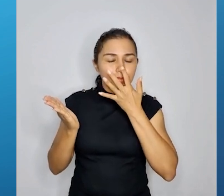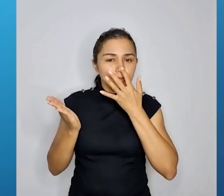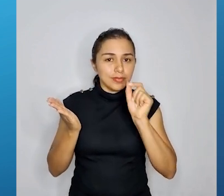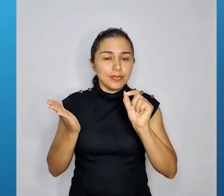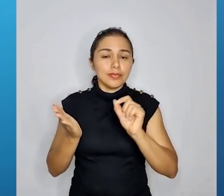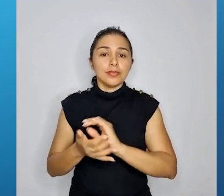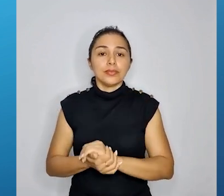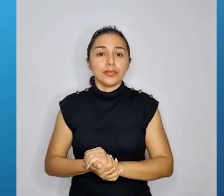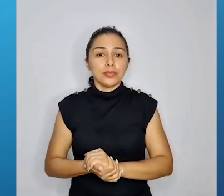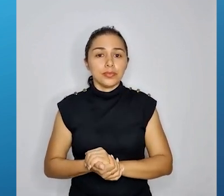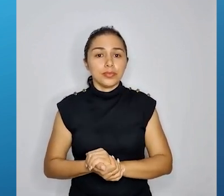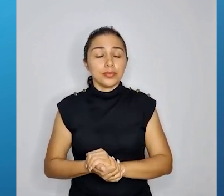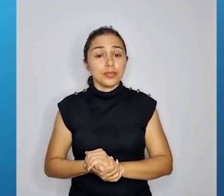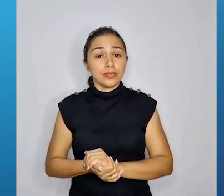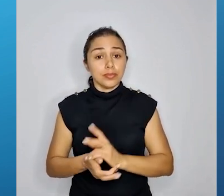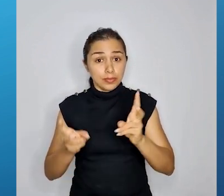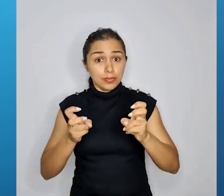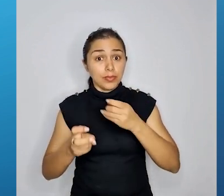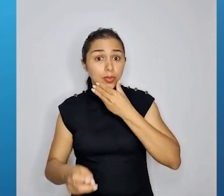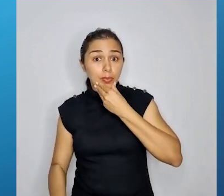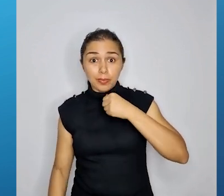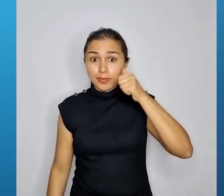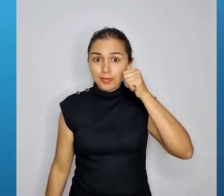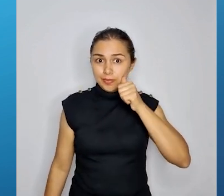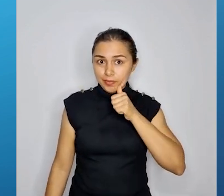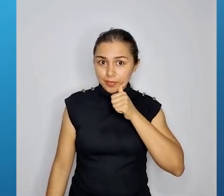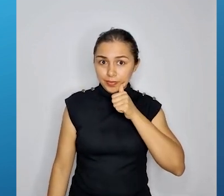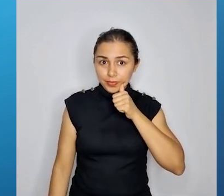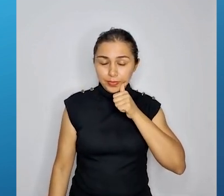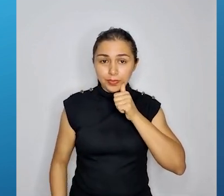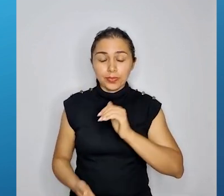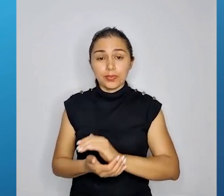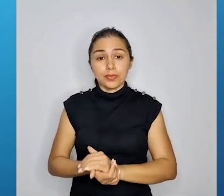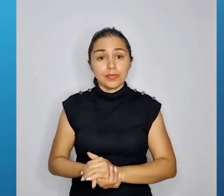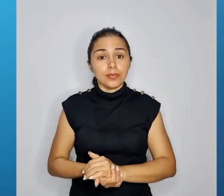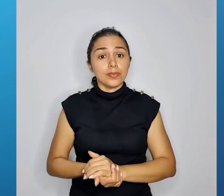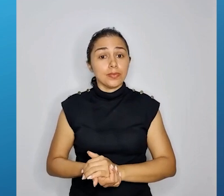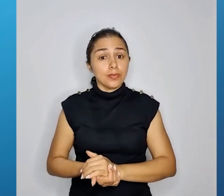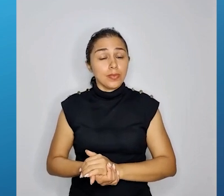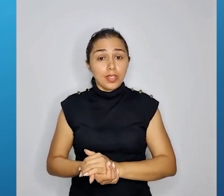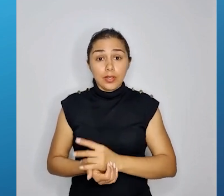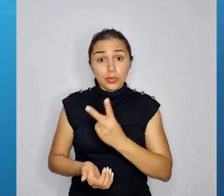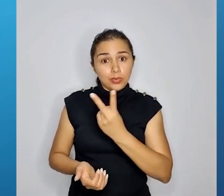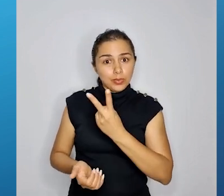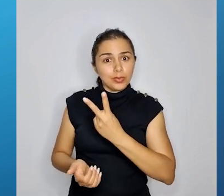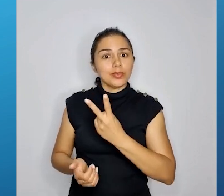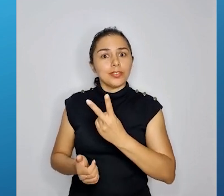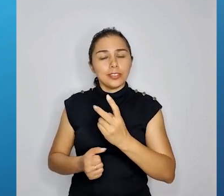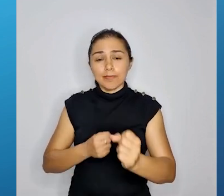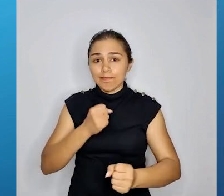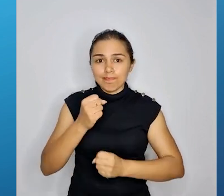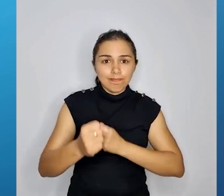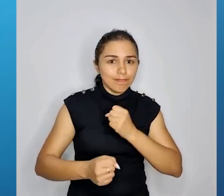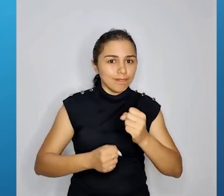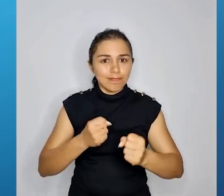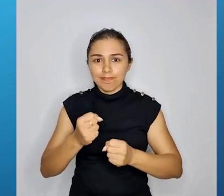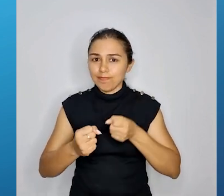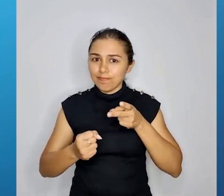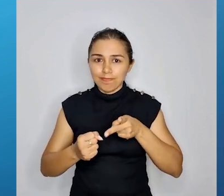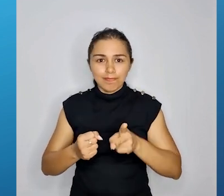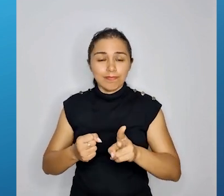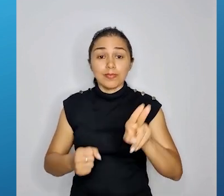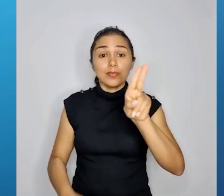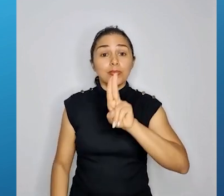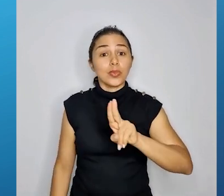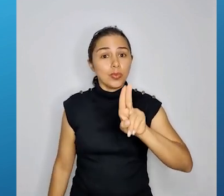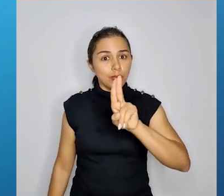agora, aonde temos um casal. Esse casal, ele é um casal maratonista, onde ele